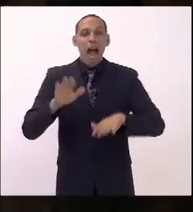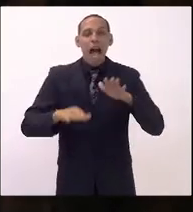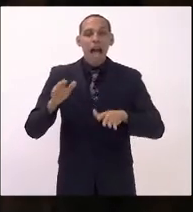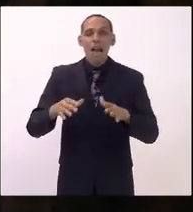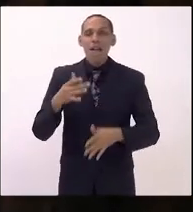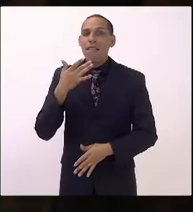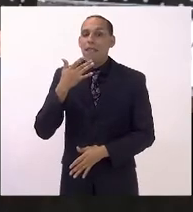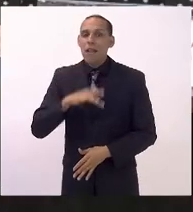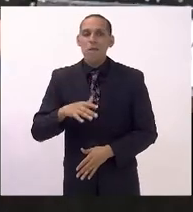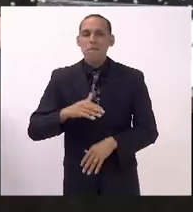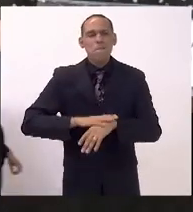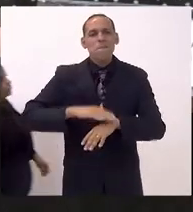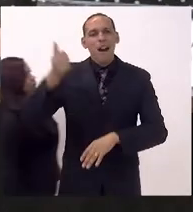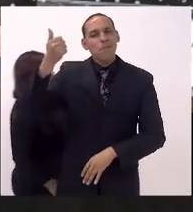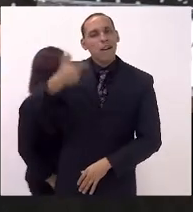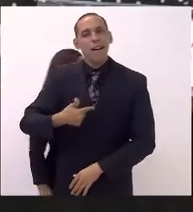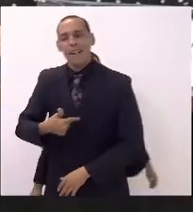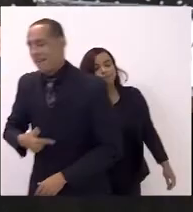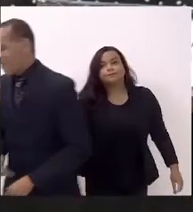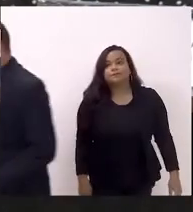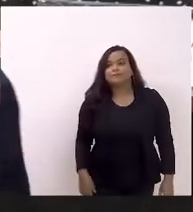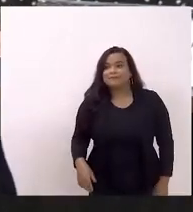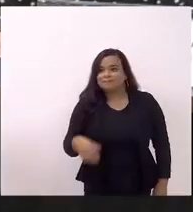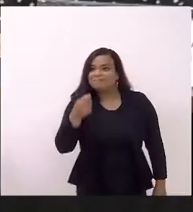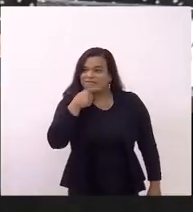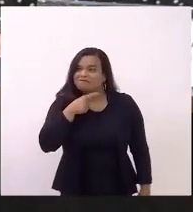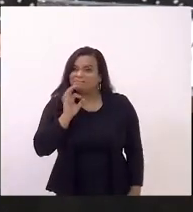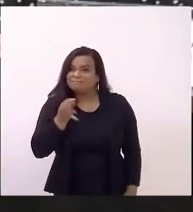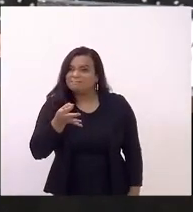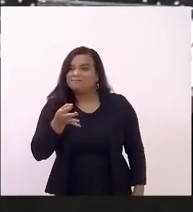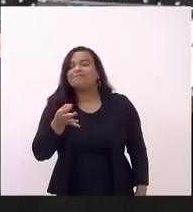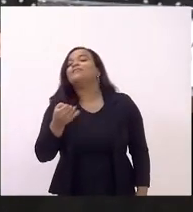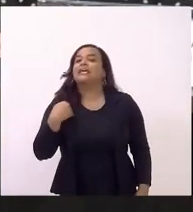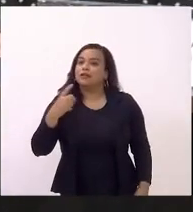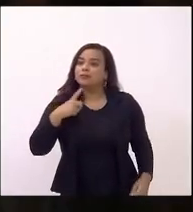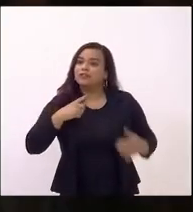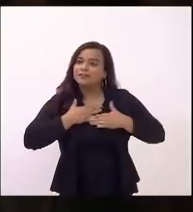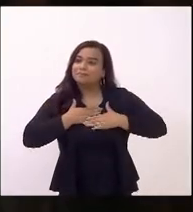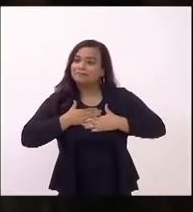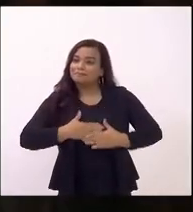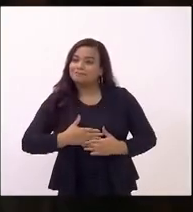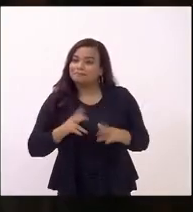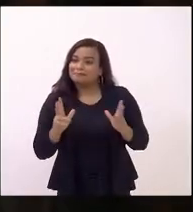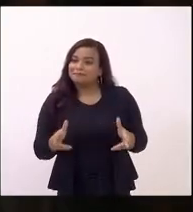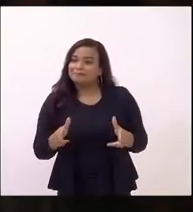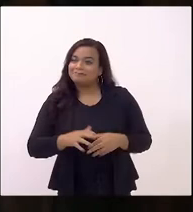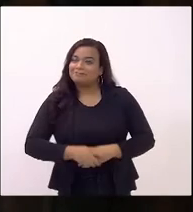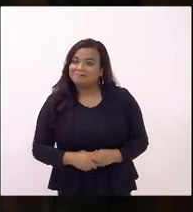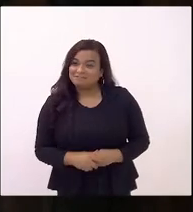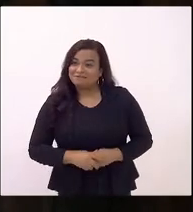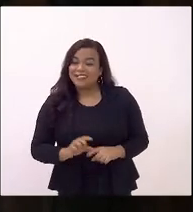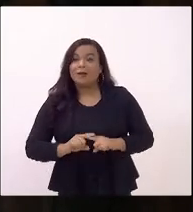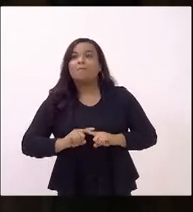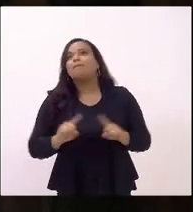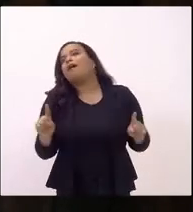eu. Interessante isso, né? Eu tenho tido essa tranquilidade, mas é